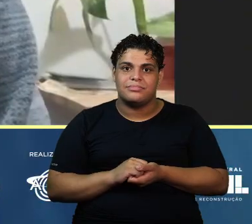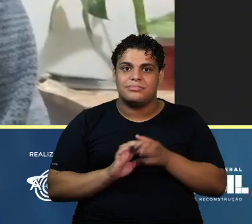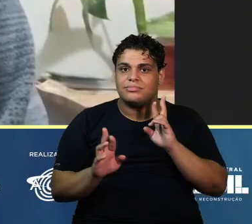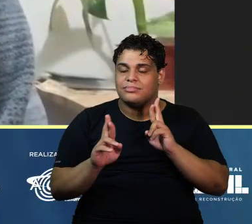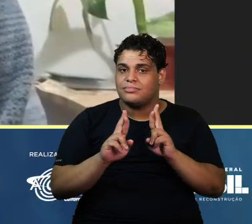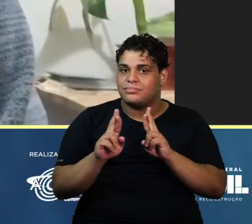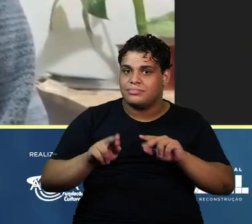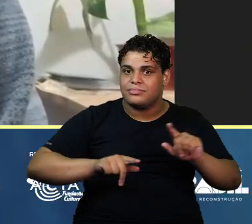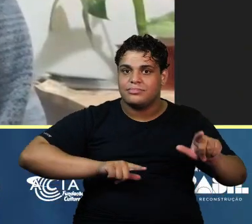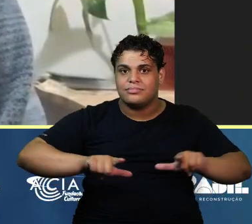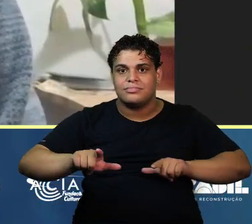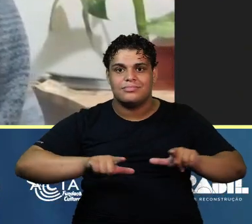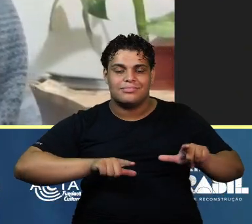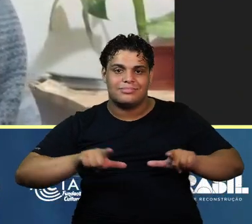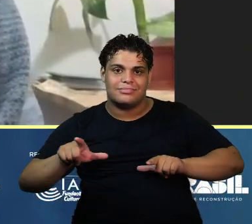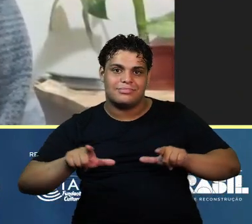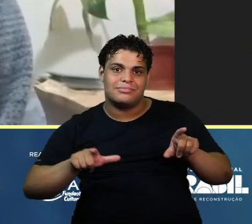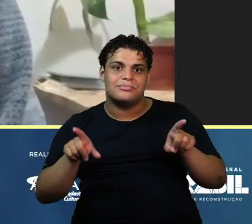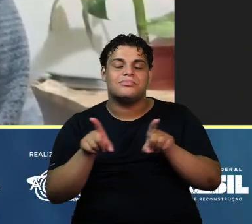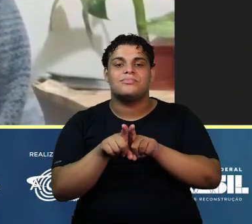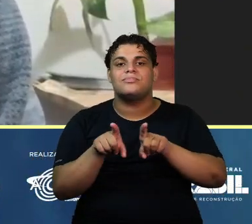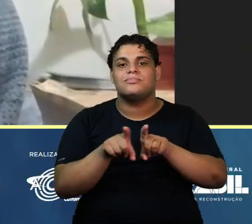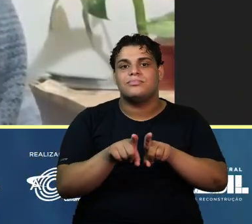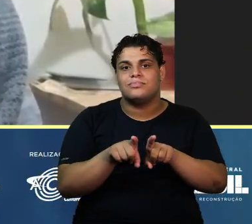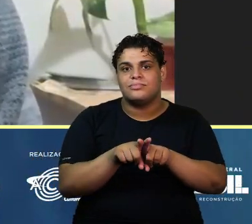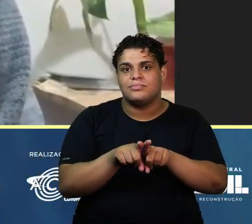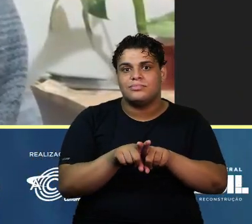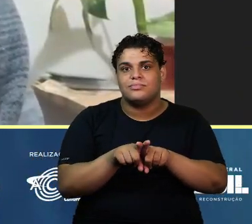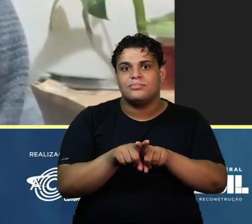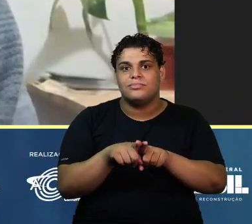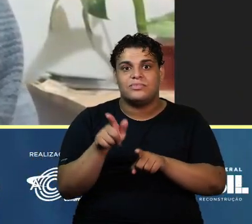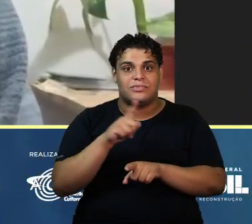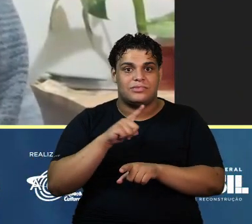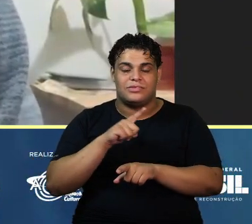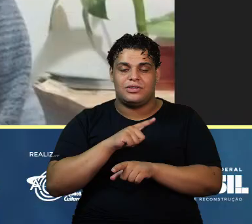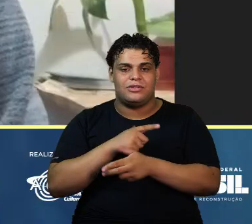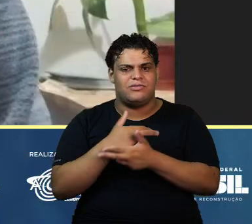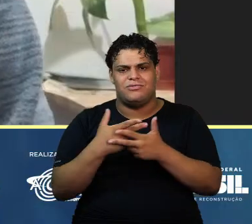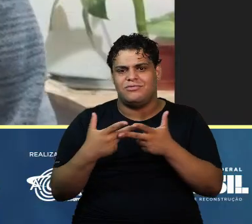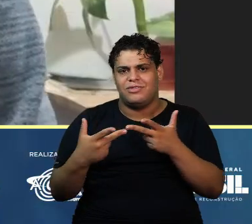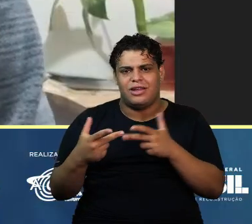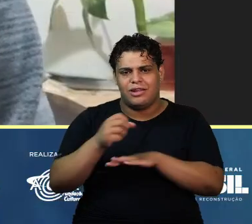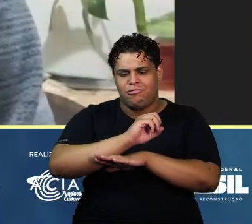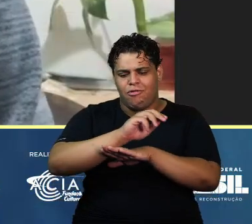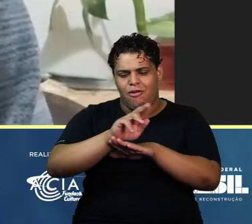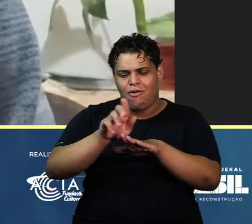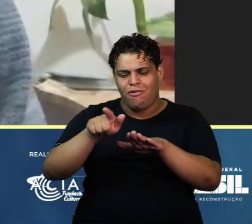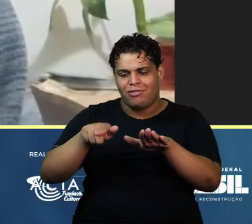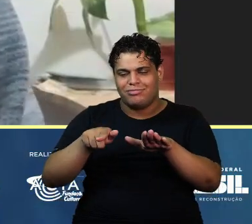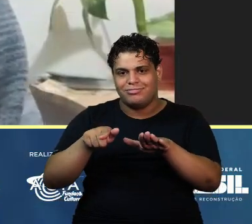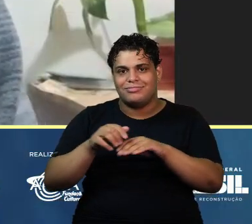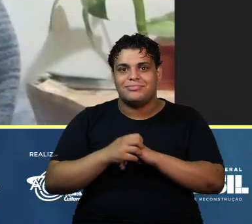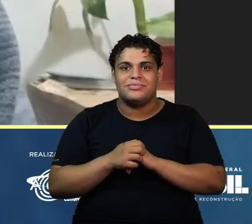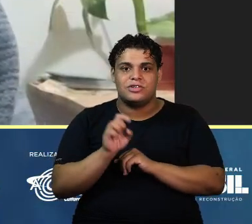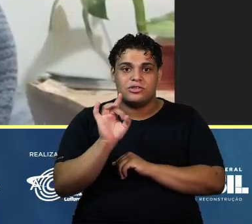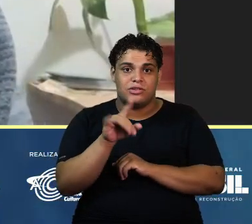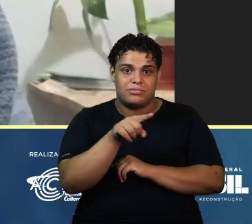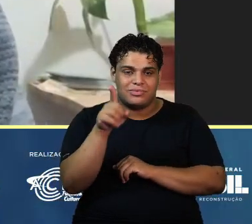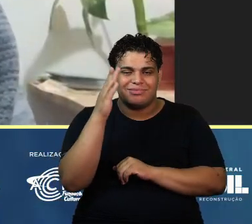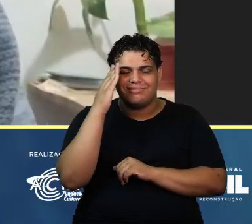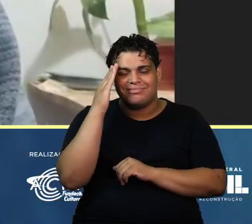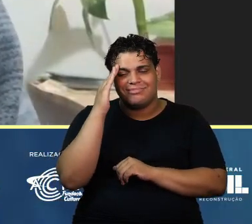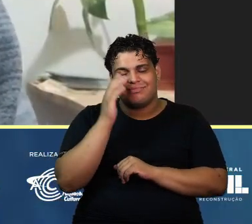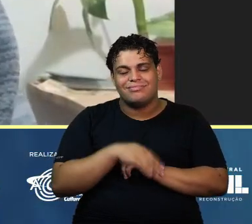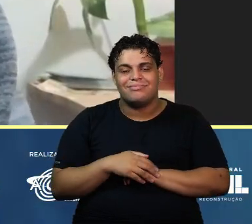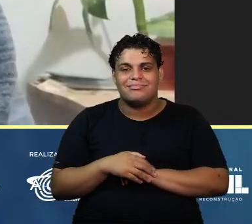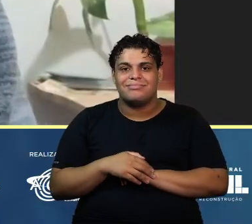alguns trabalhos que também tem outras organizações envolvidas. Então, para vocês terem uma ideia,